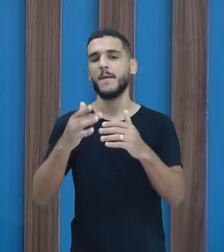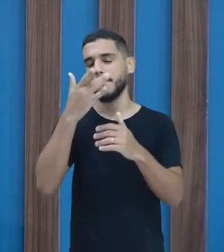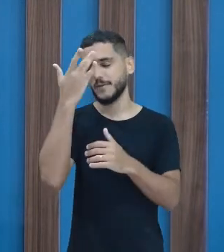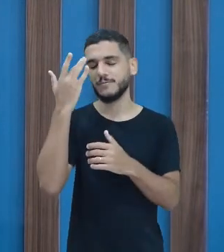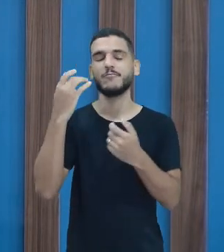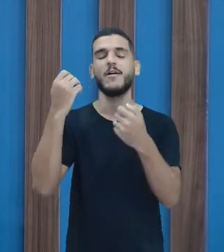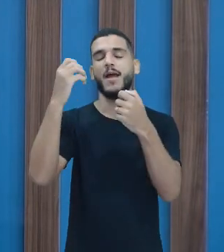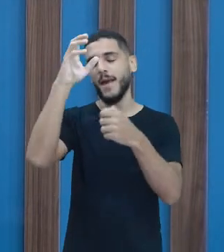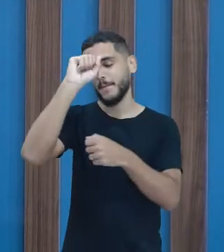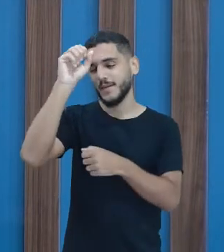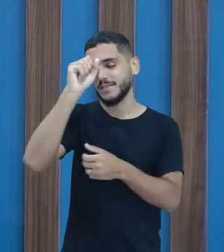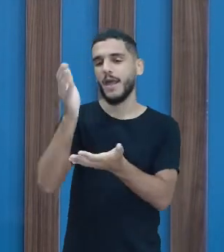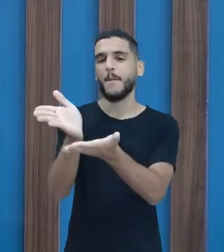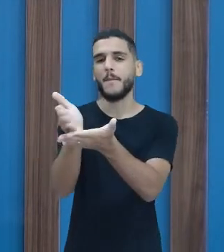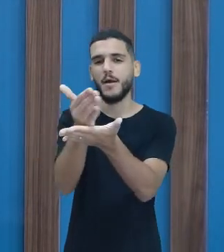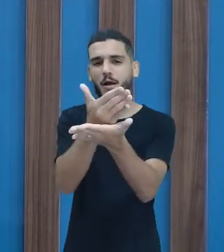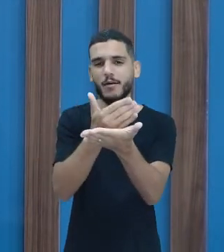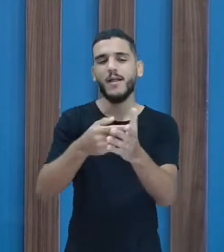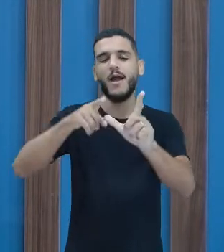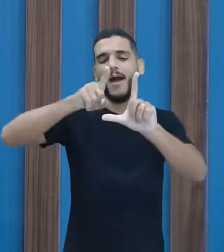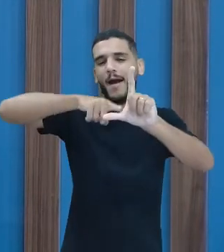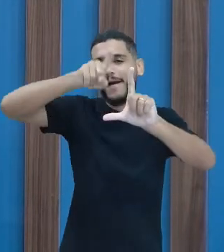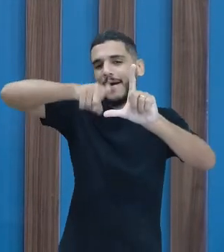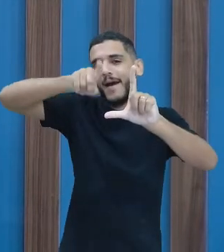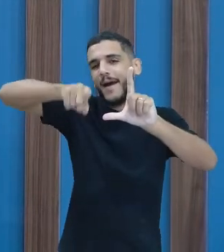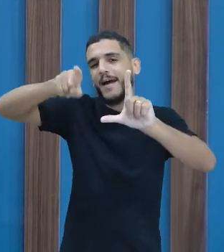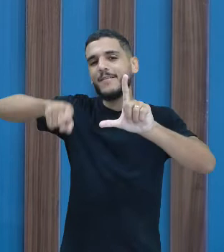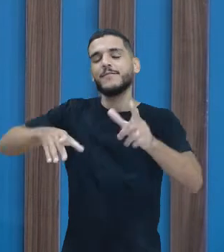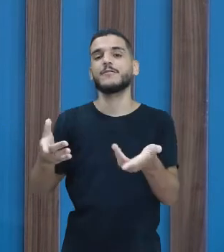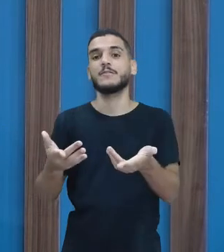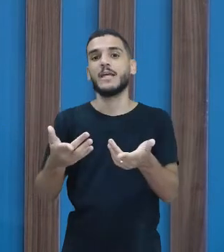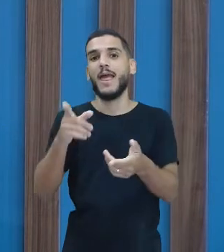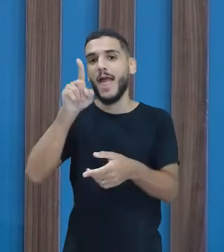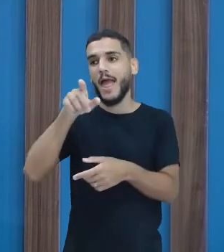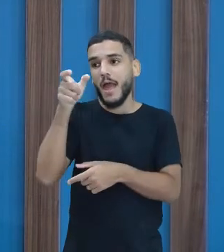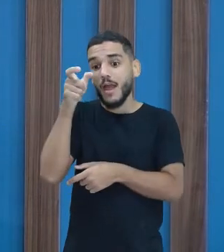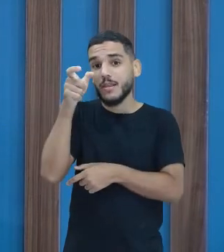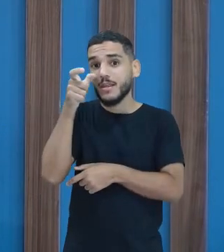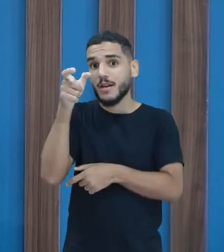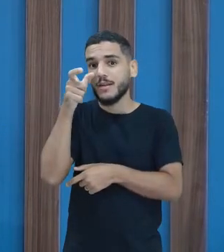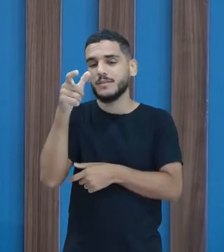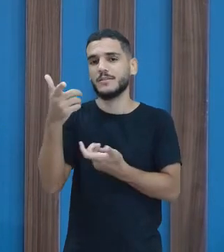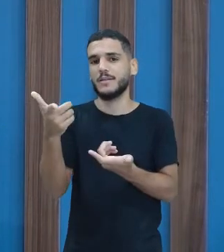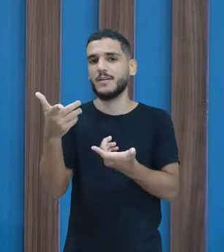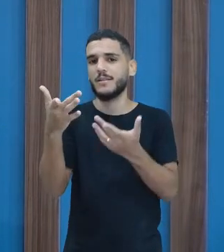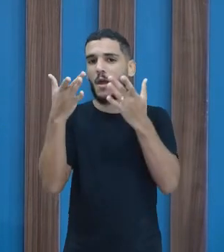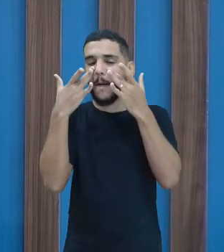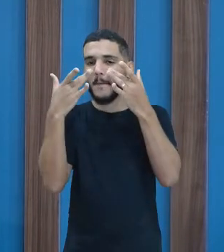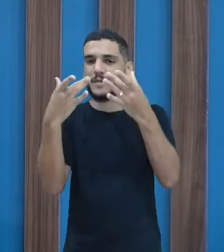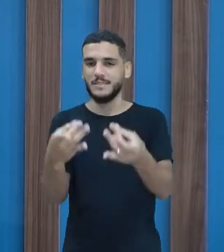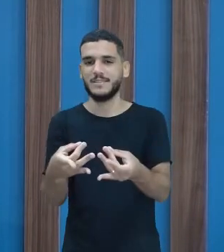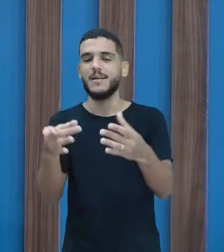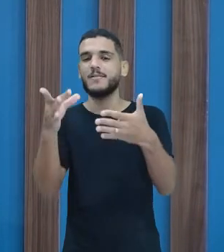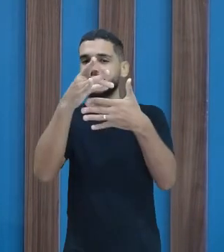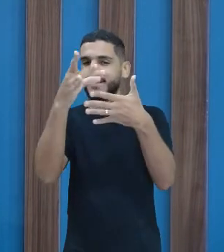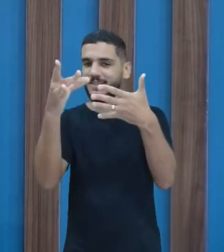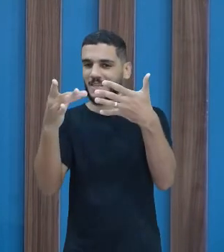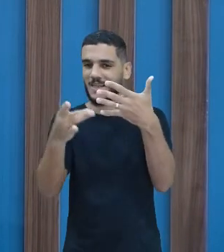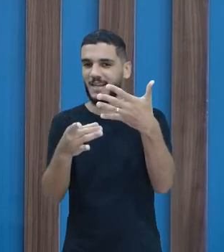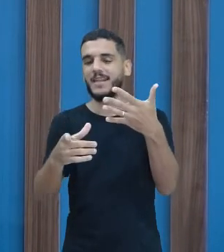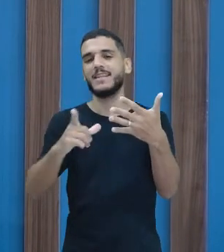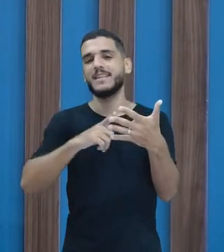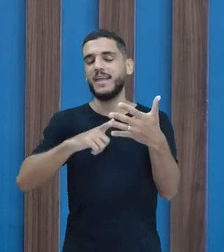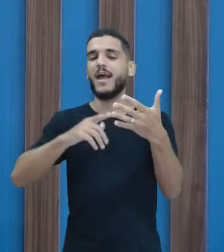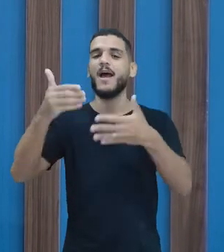de dados, sobre gráficos, não é? E é bem interessante ficar atento aos detalhes. Eu já tenho aqui